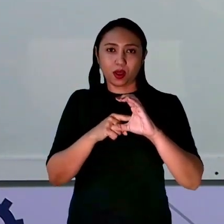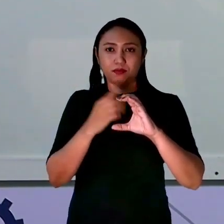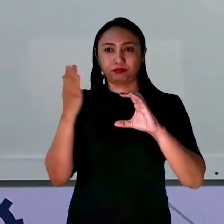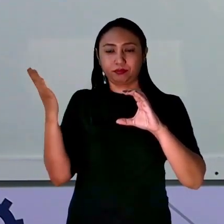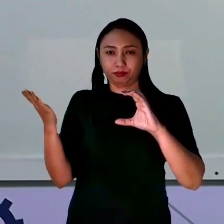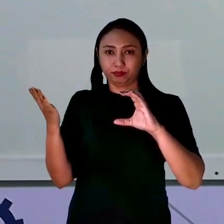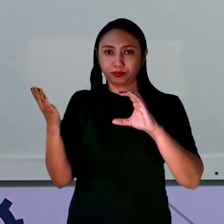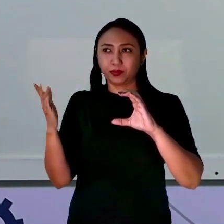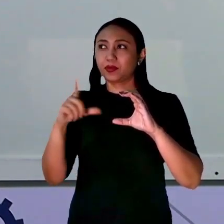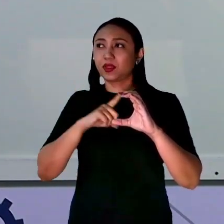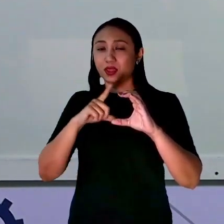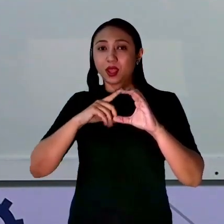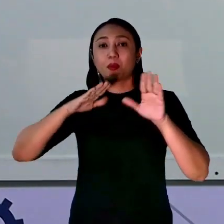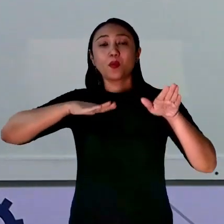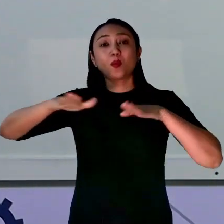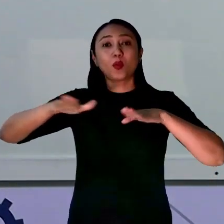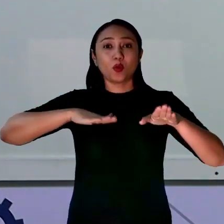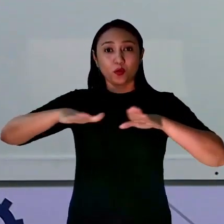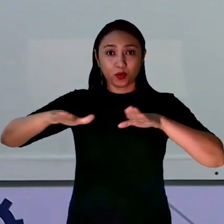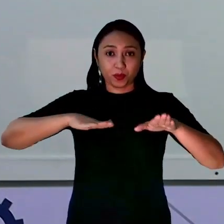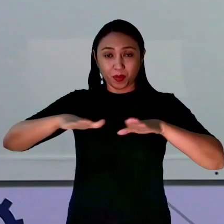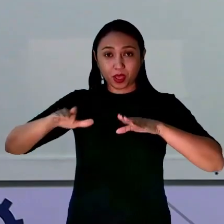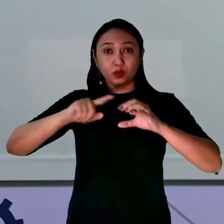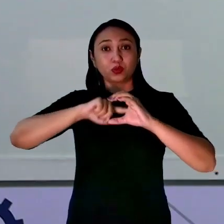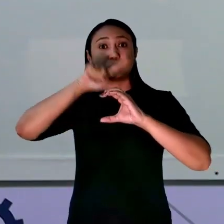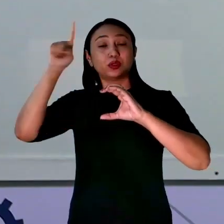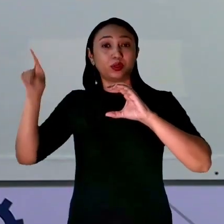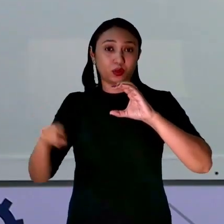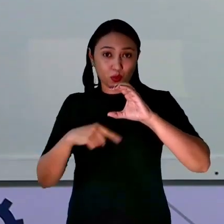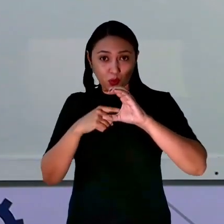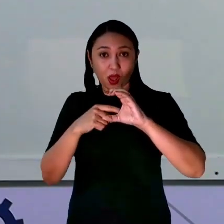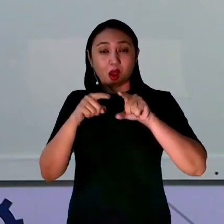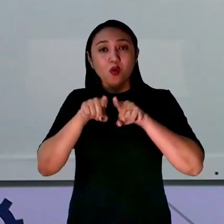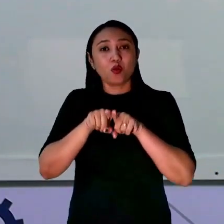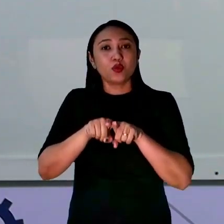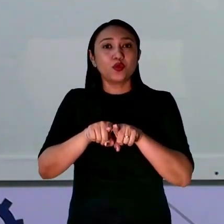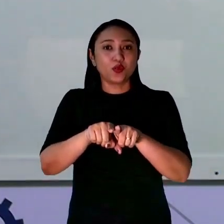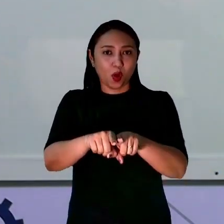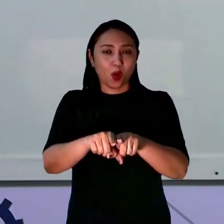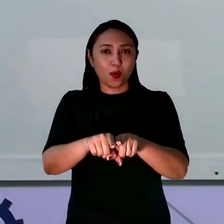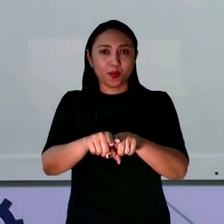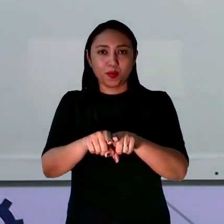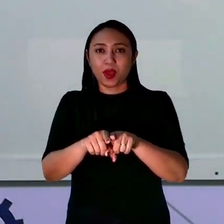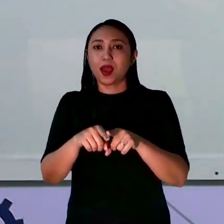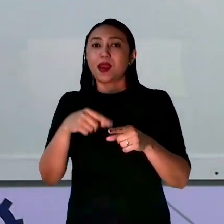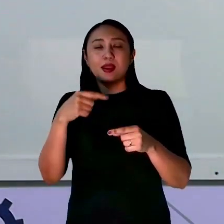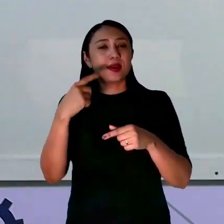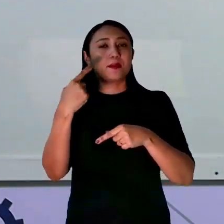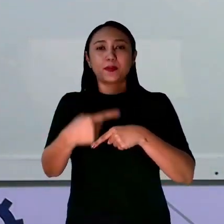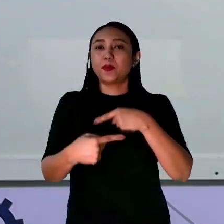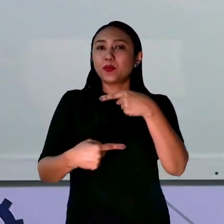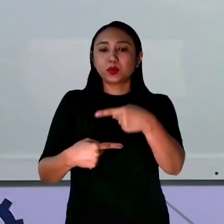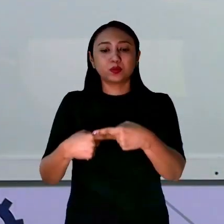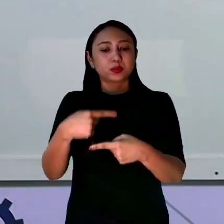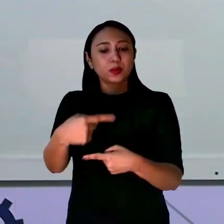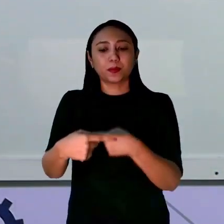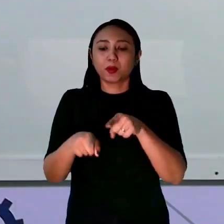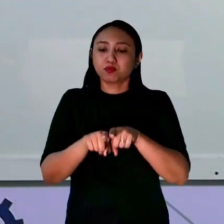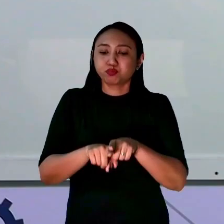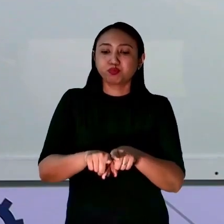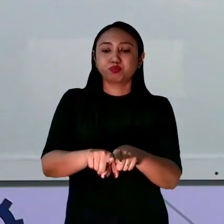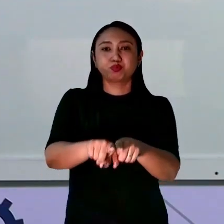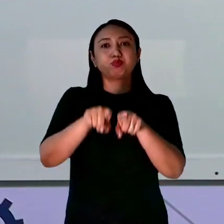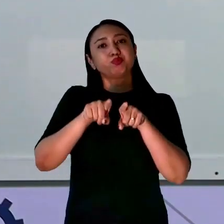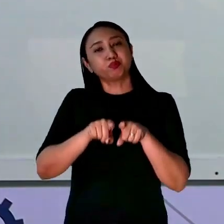aqui você tem o movimento circular uniforme. Então, ele é uniforme, ele é periódico. Periódico, o tempo todo. O tempo